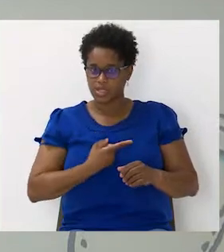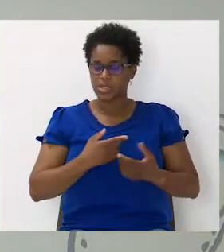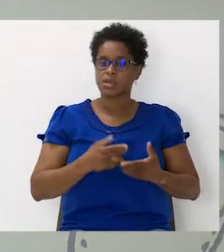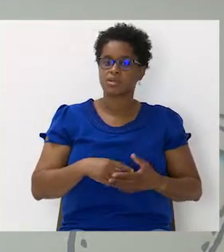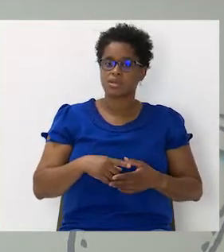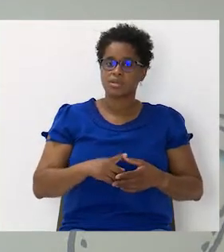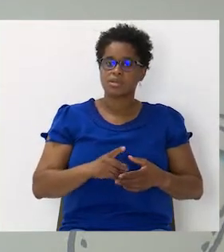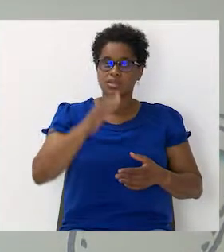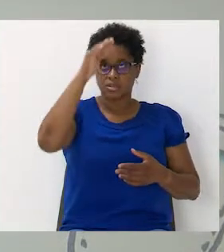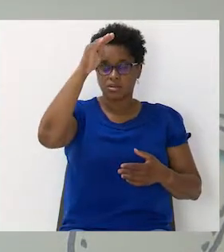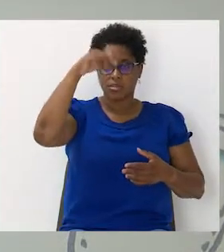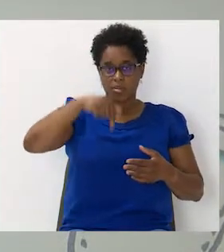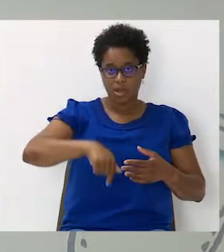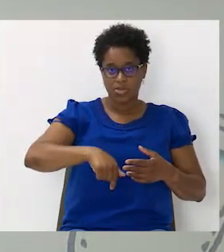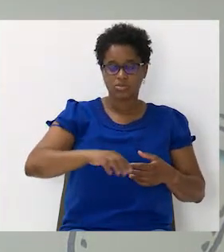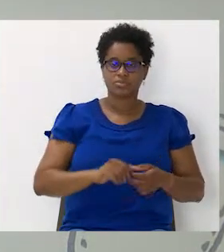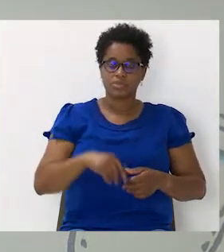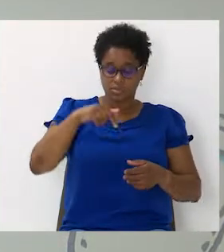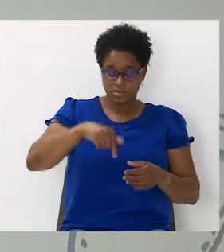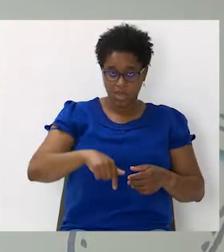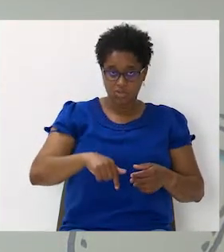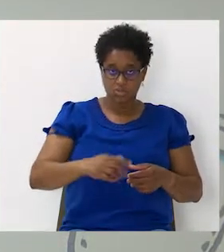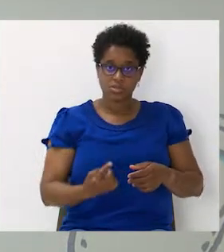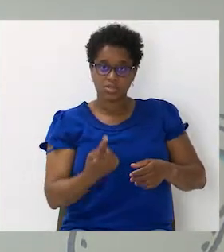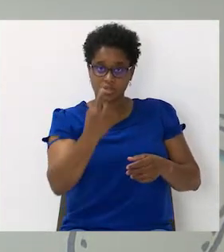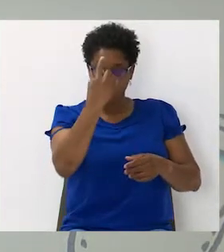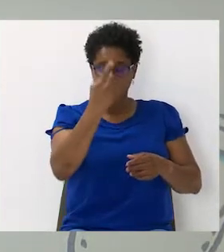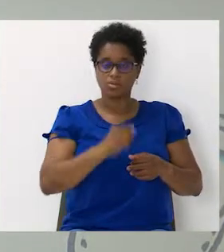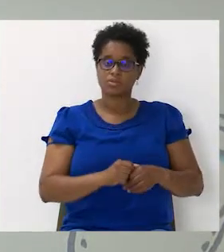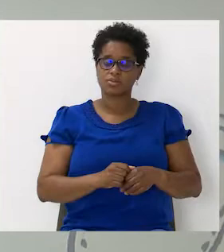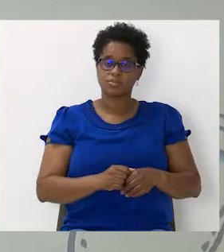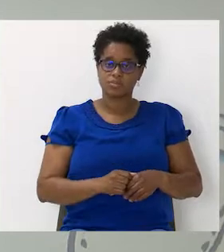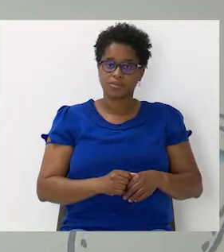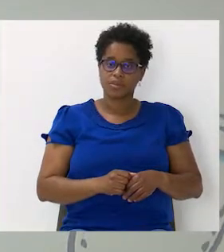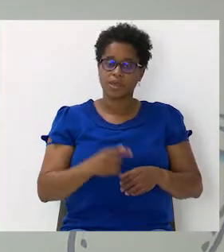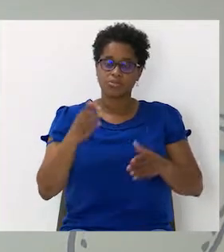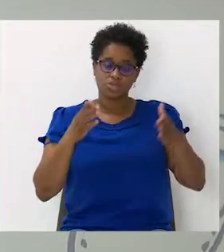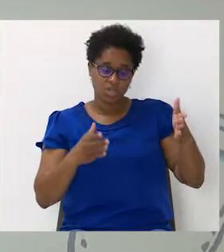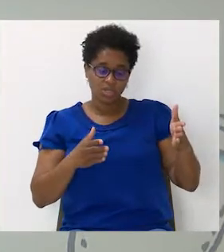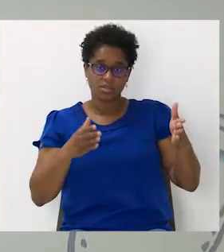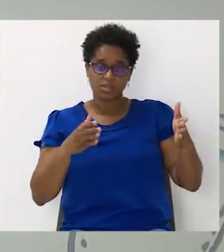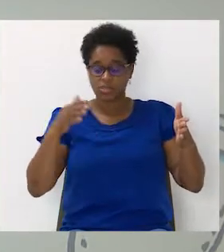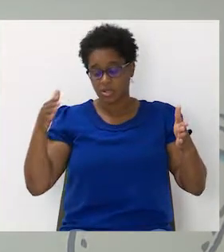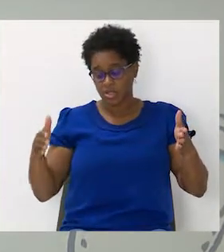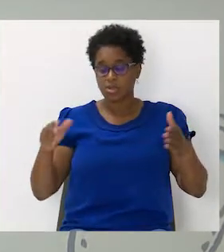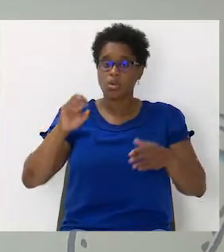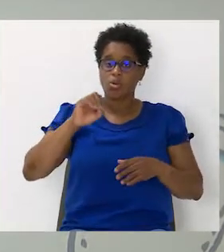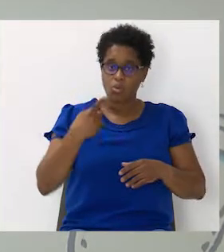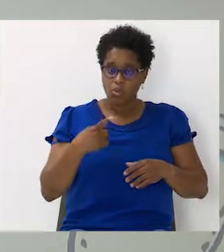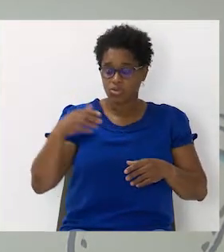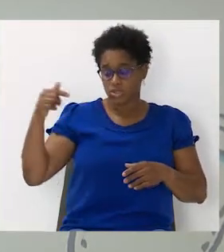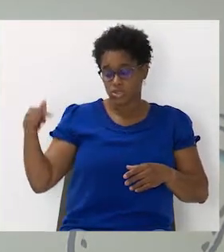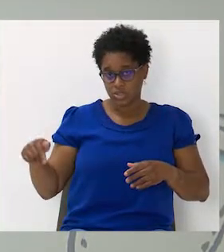de cima para baixo, de baixo para cima, de esquerda para direita ou também de direita